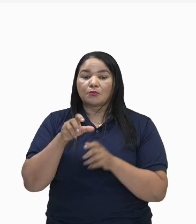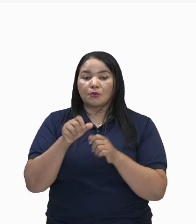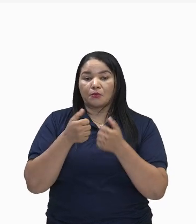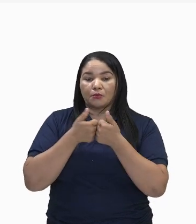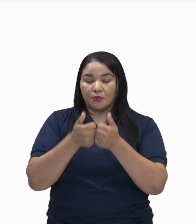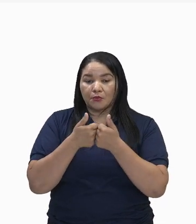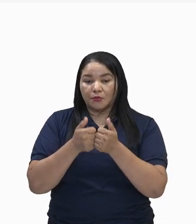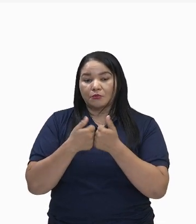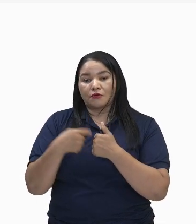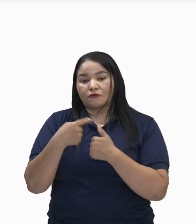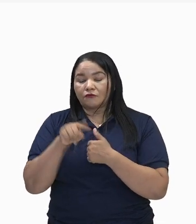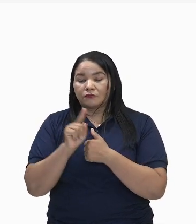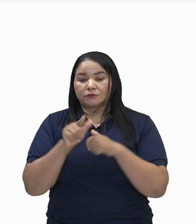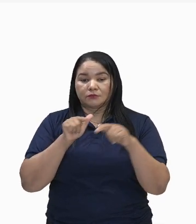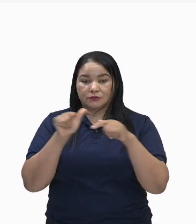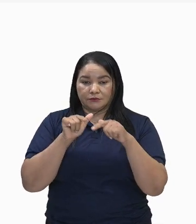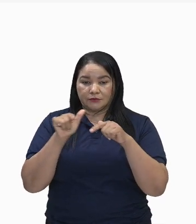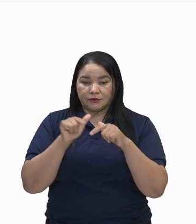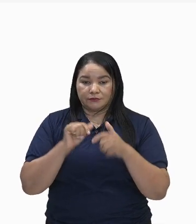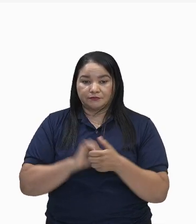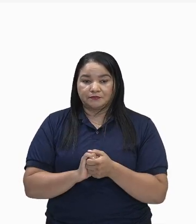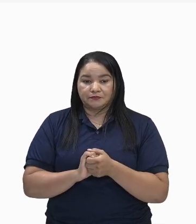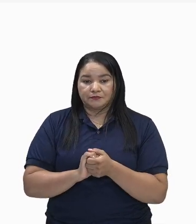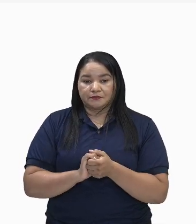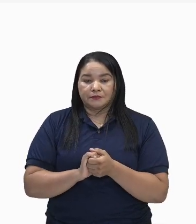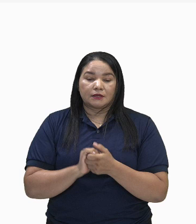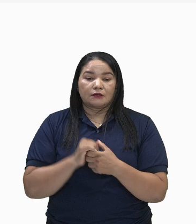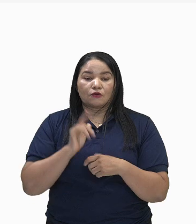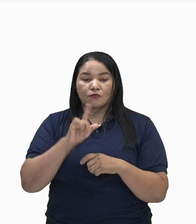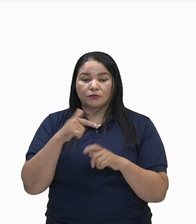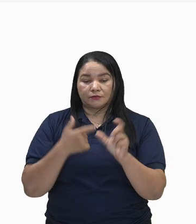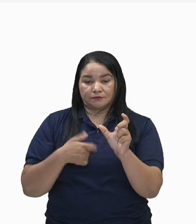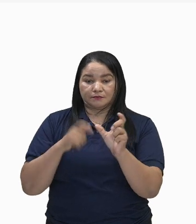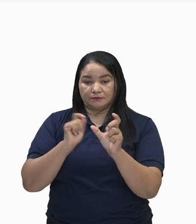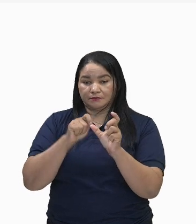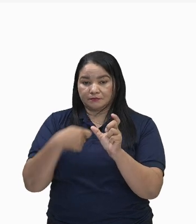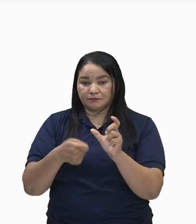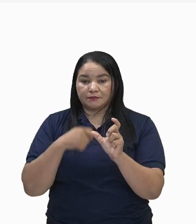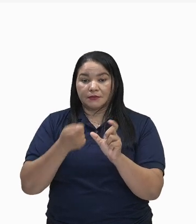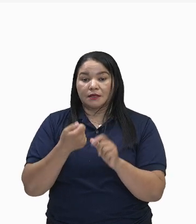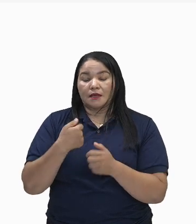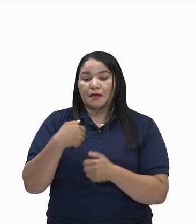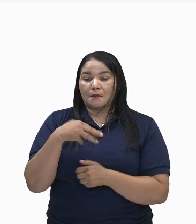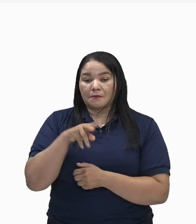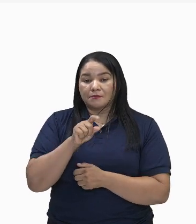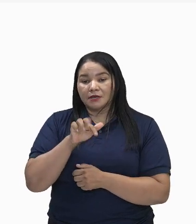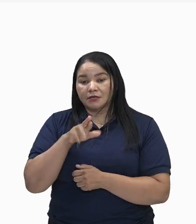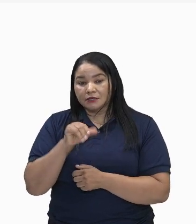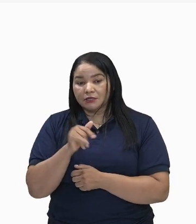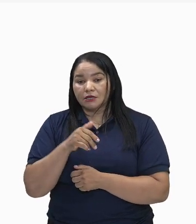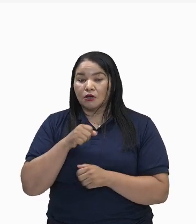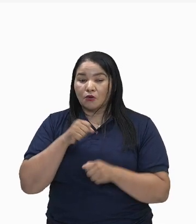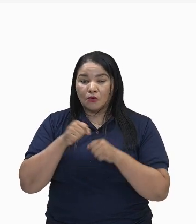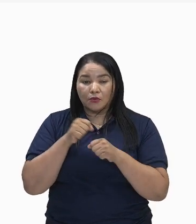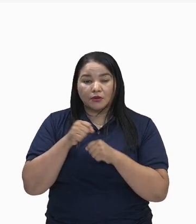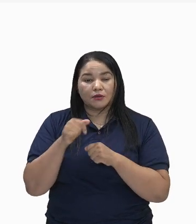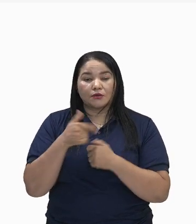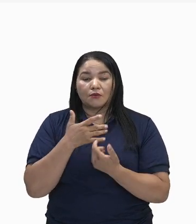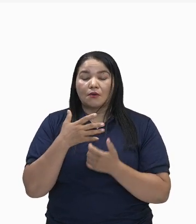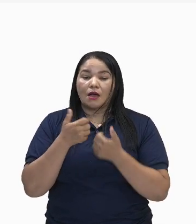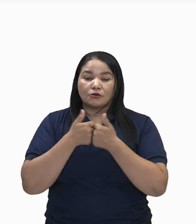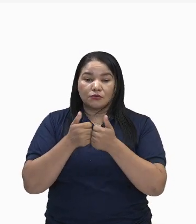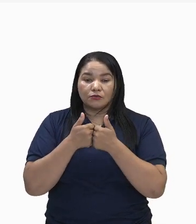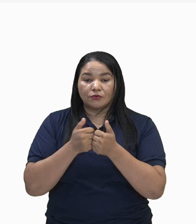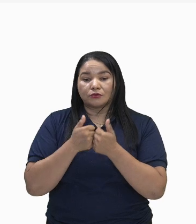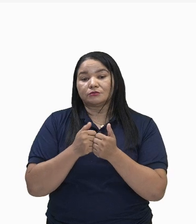para o trabalho. Exemplo de polissíndeto. Maria correu e pegou o ônibus